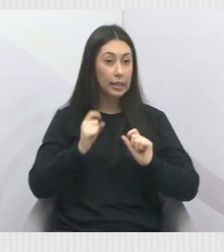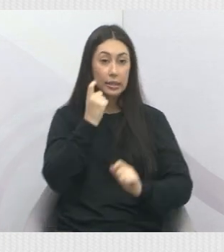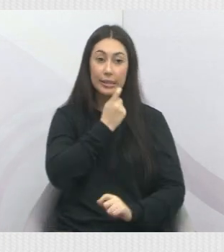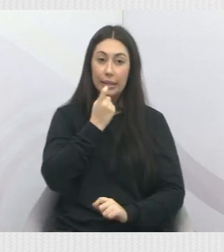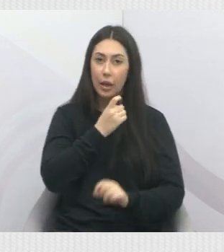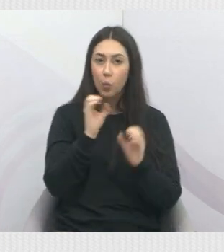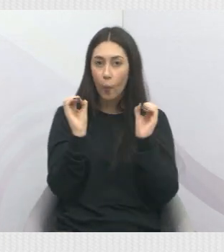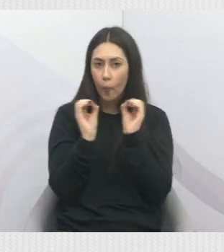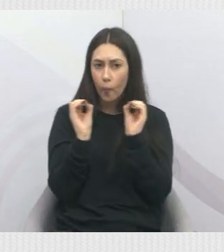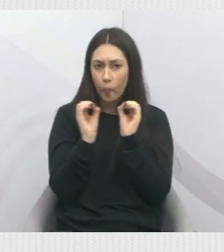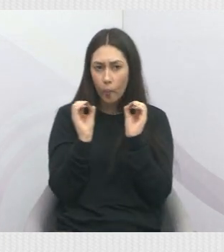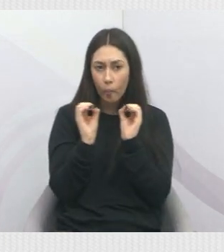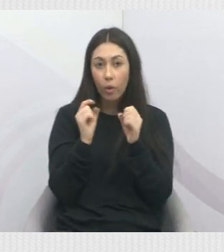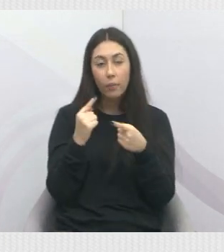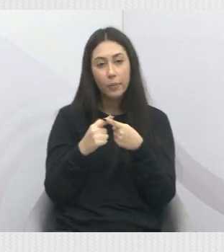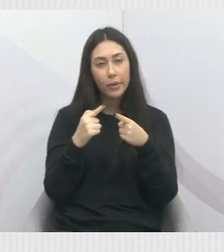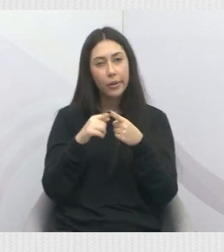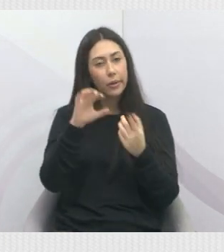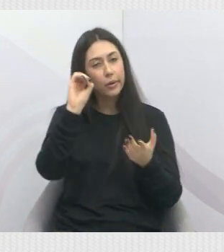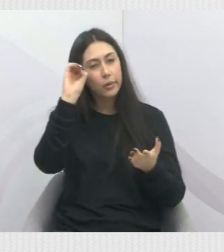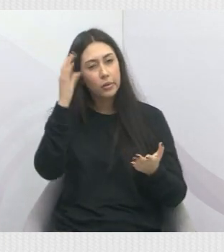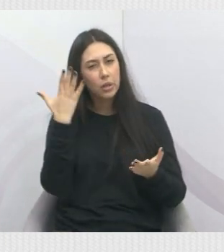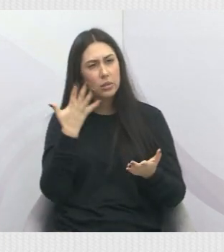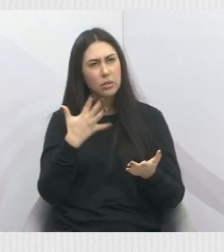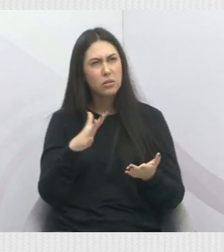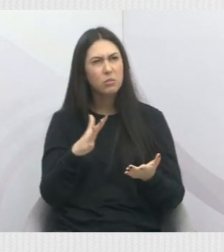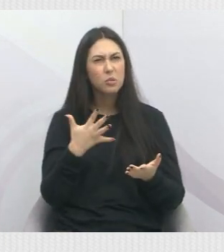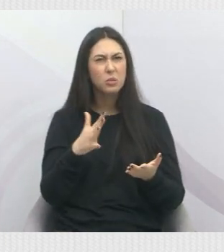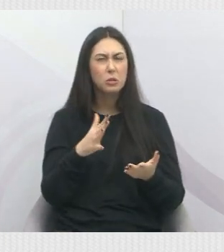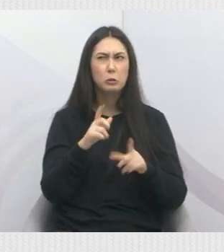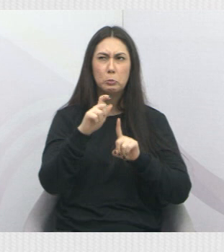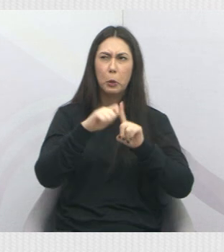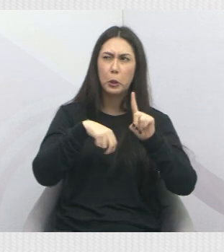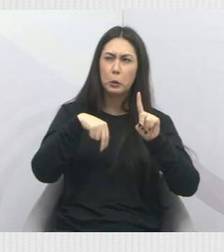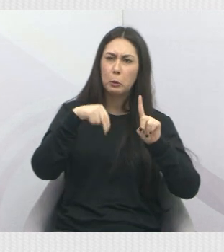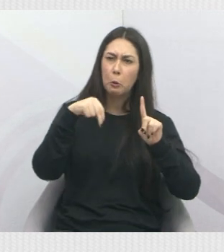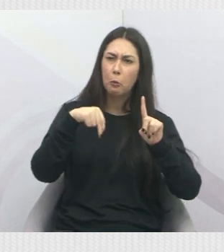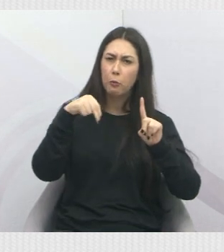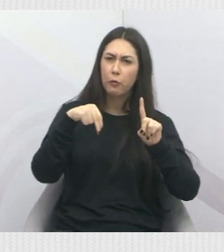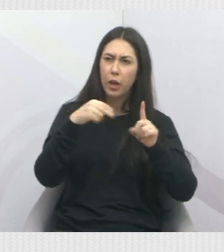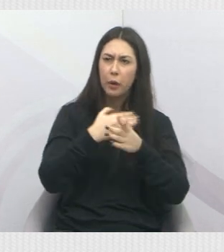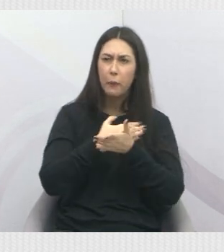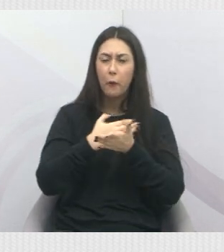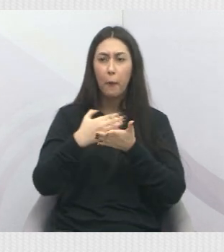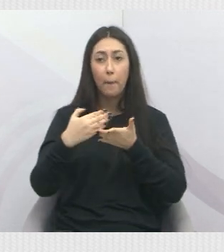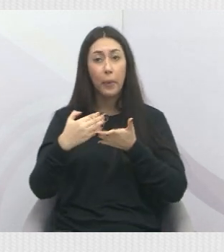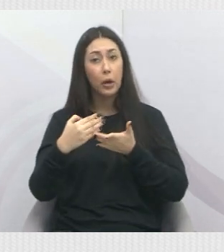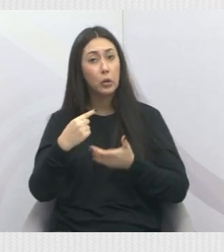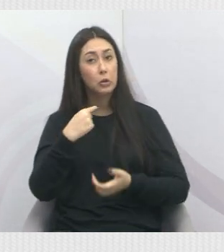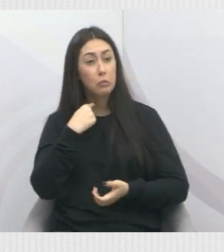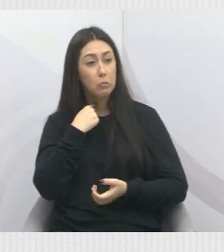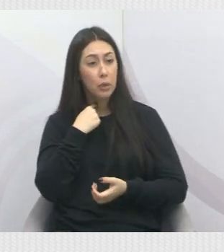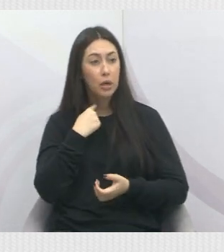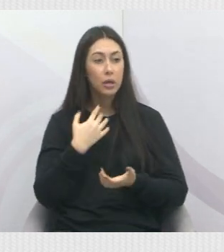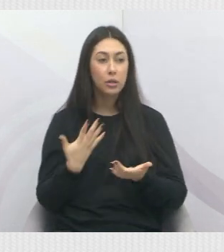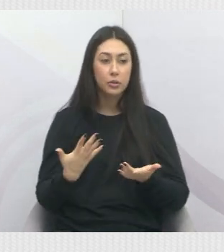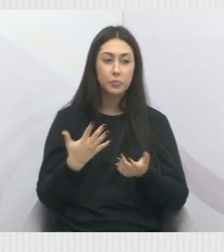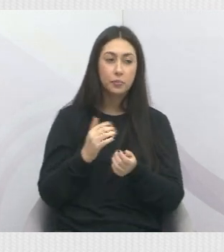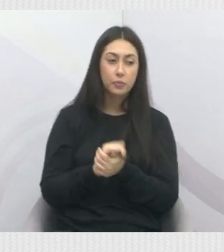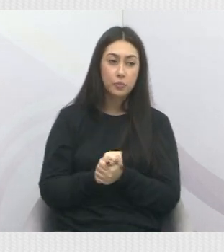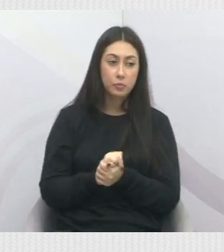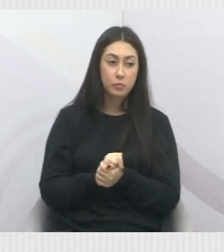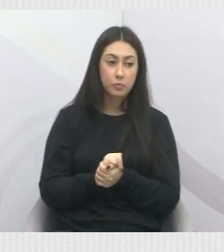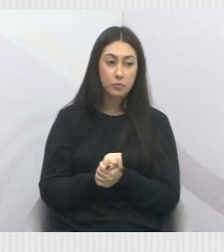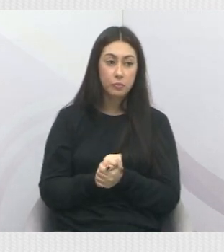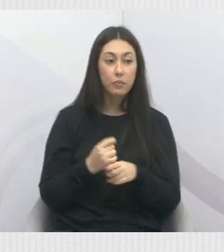campanha que acontece geralmente no mês de novembro, comecinho de maio, a depender aí da